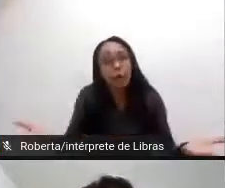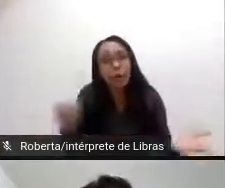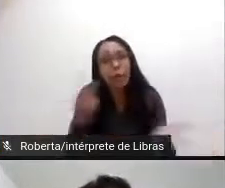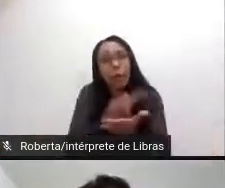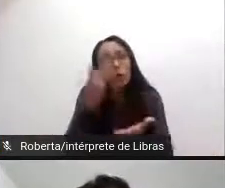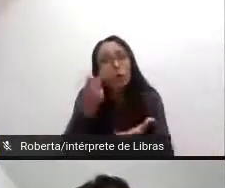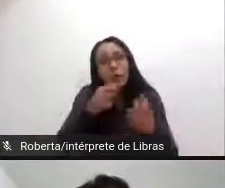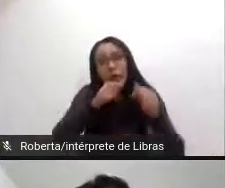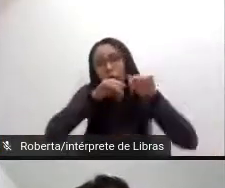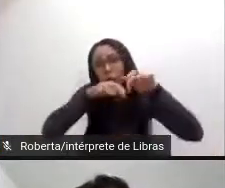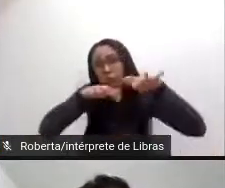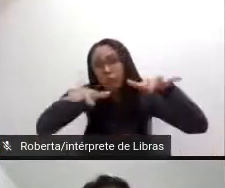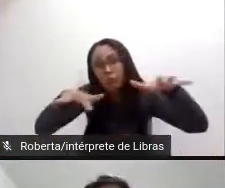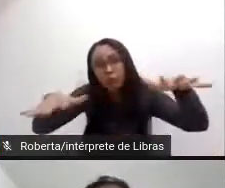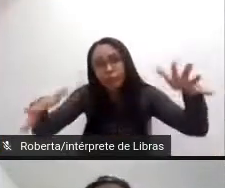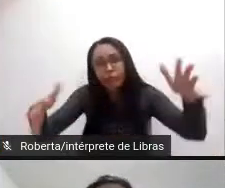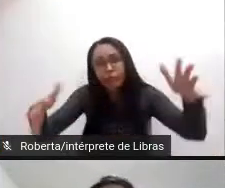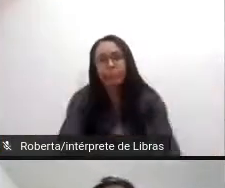de Covid.